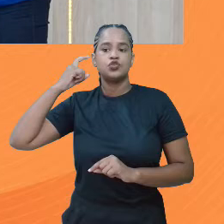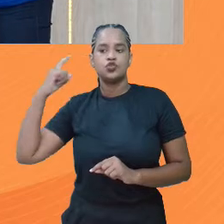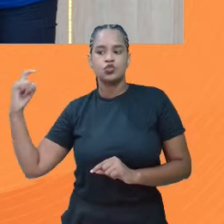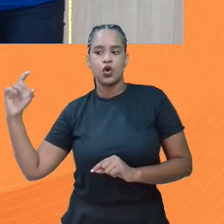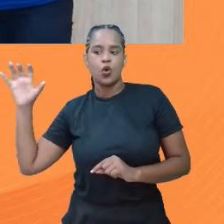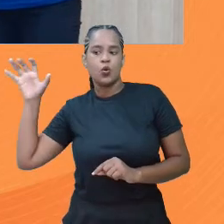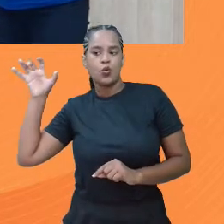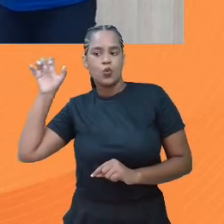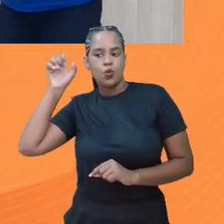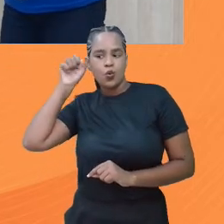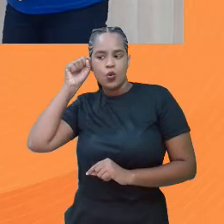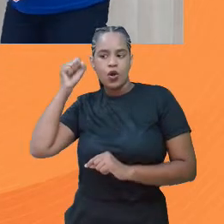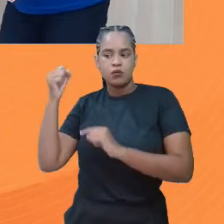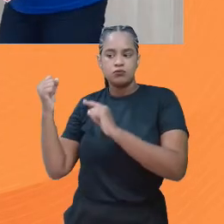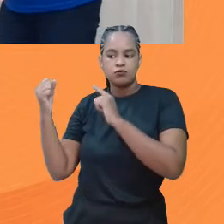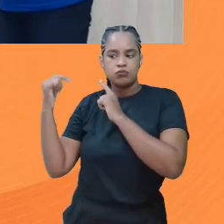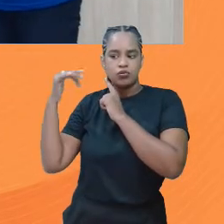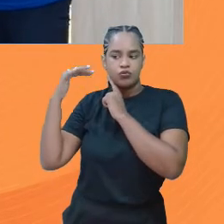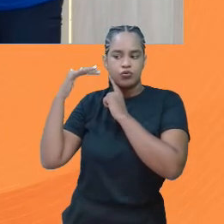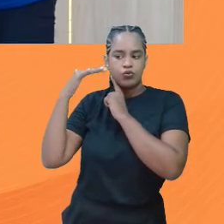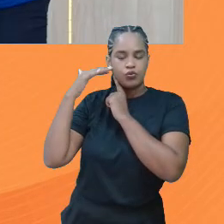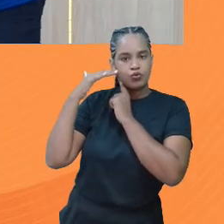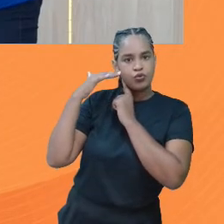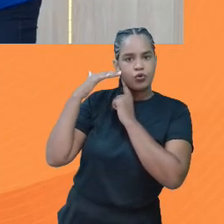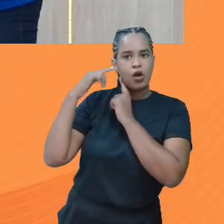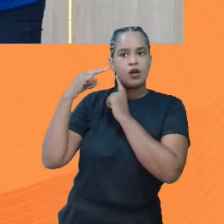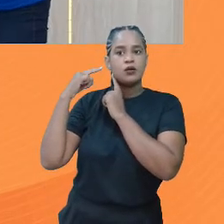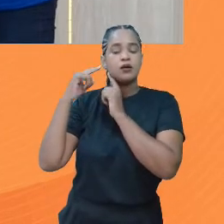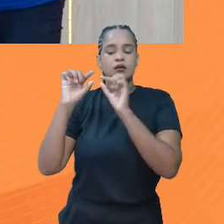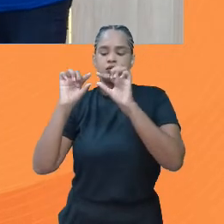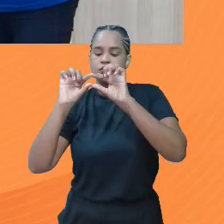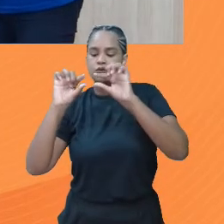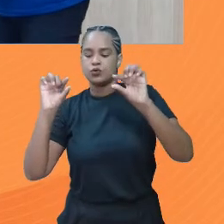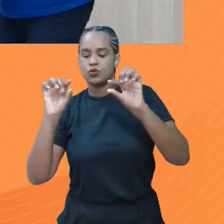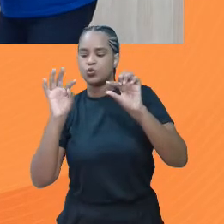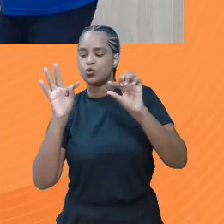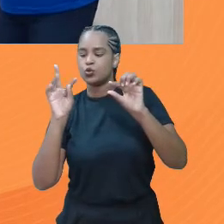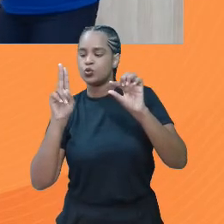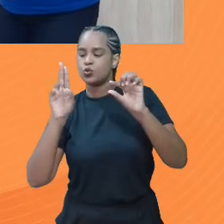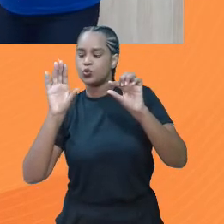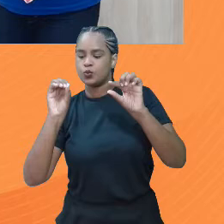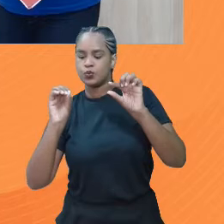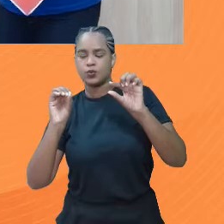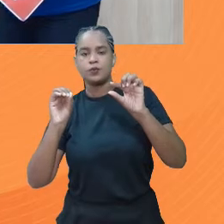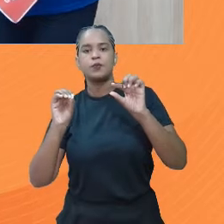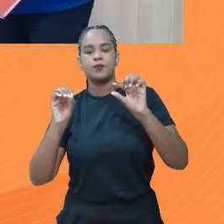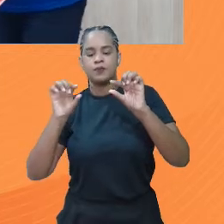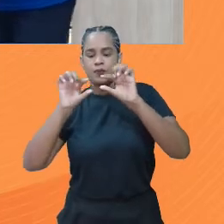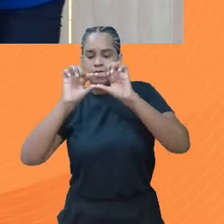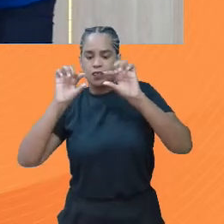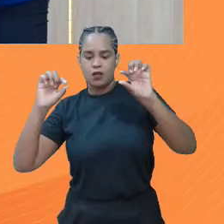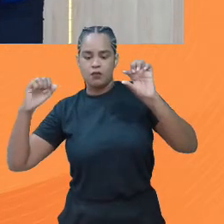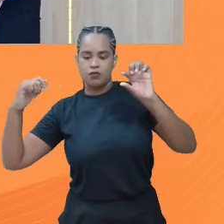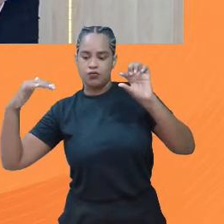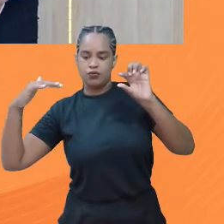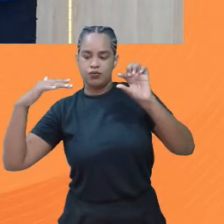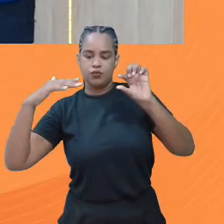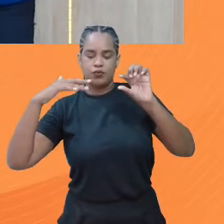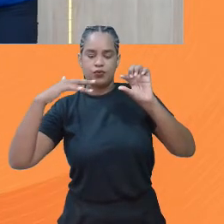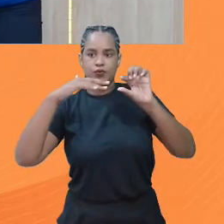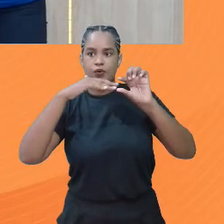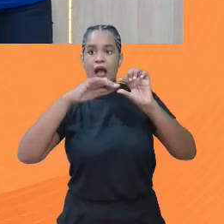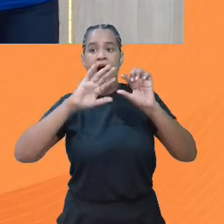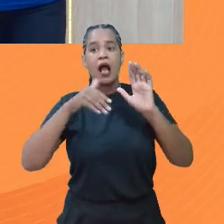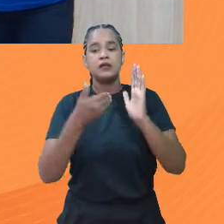esse tubo, né? Que é o meato auditivo externo. Ao passar, vai chegar nessa partezinha